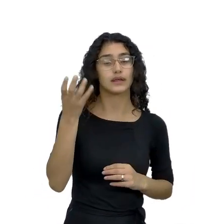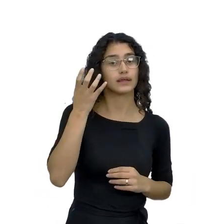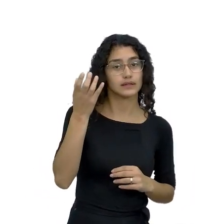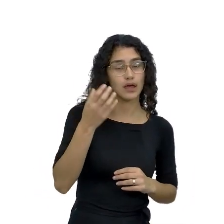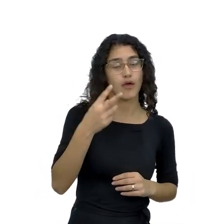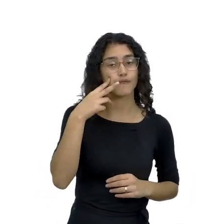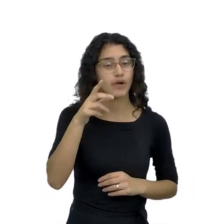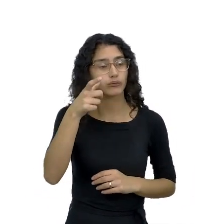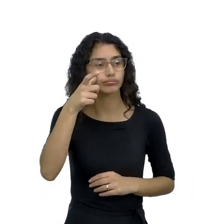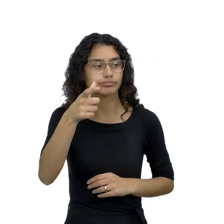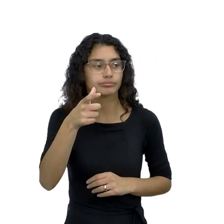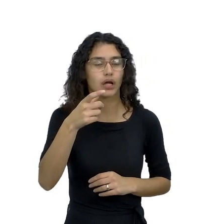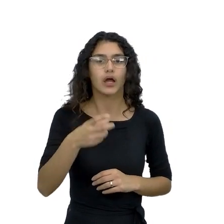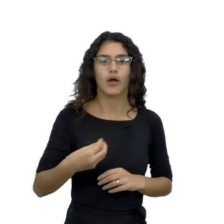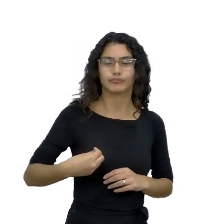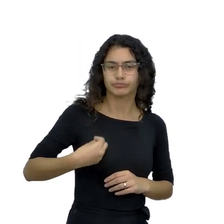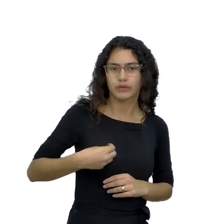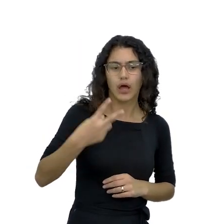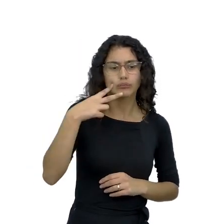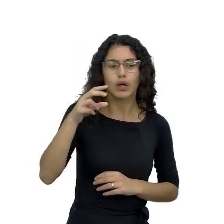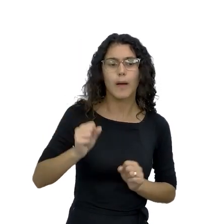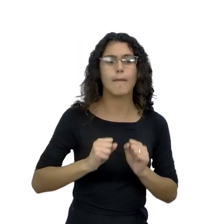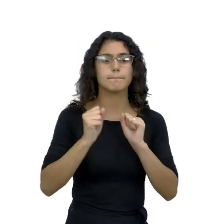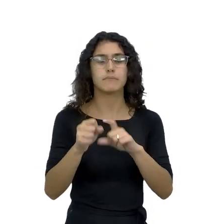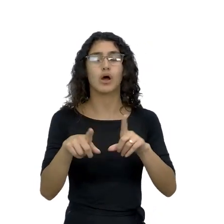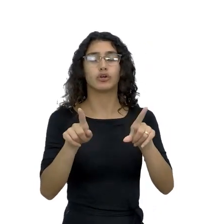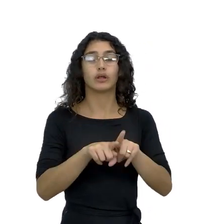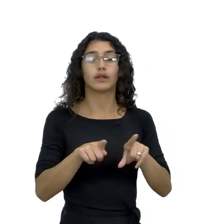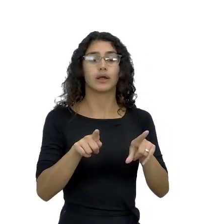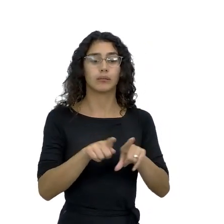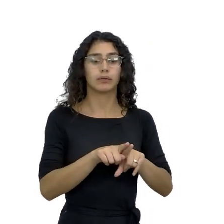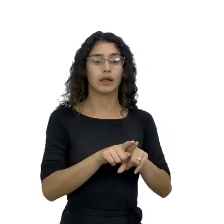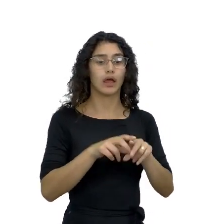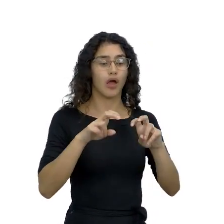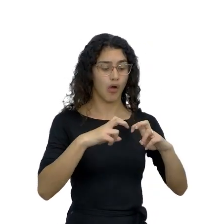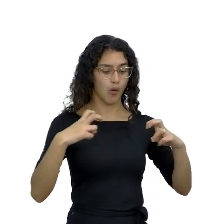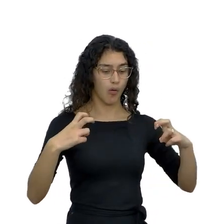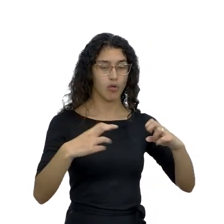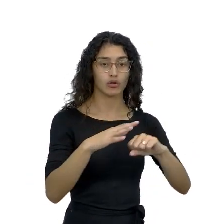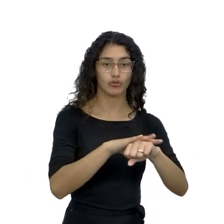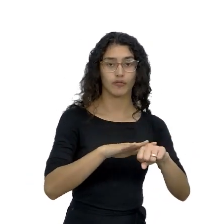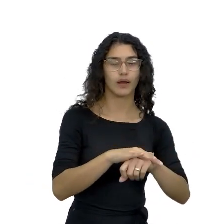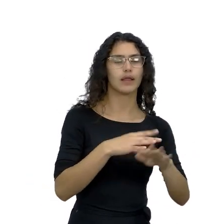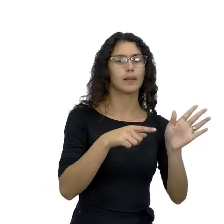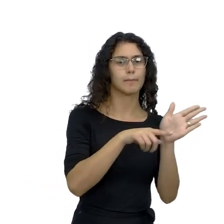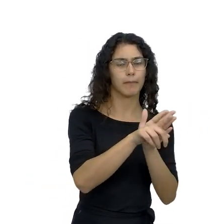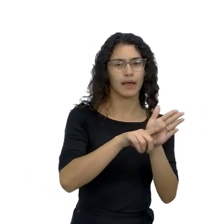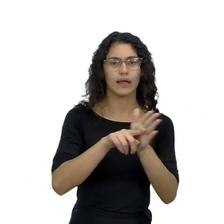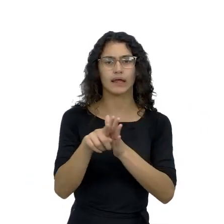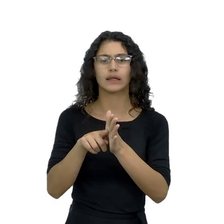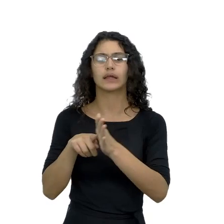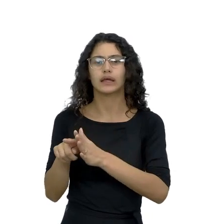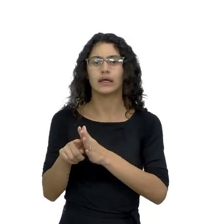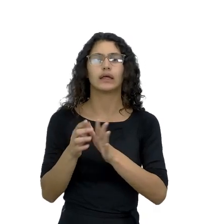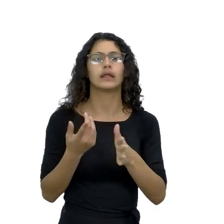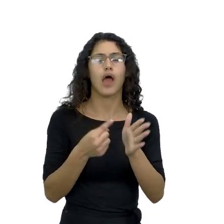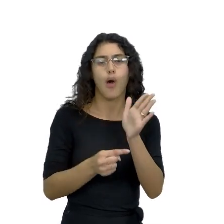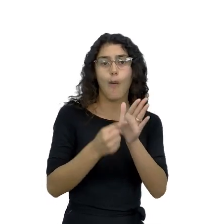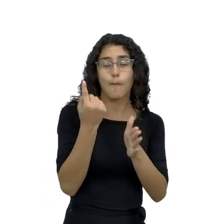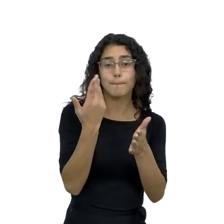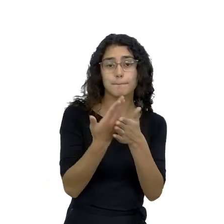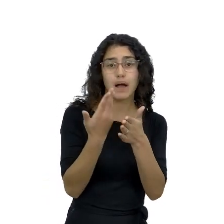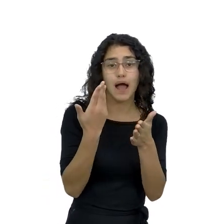quiser. Lógico, pode ser roda de conversa, pesquisa, uma